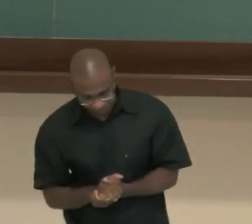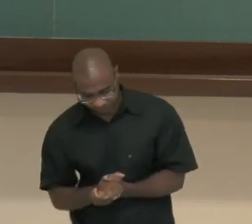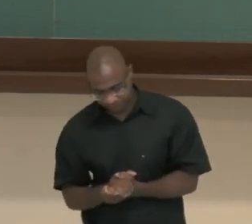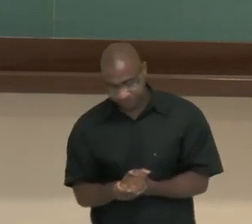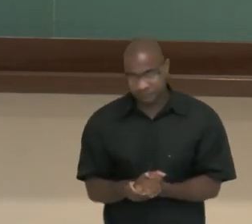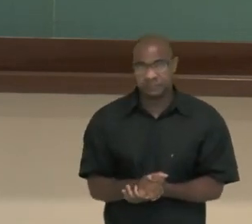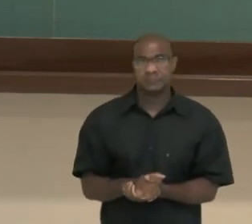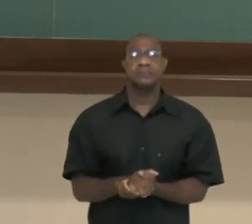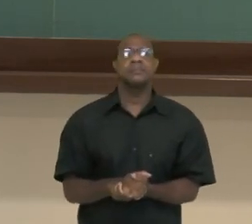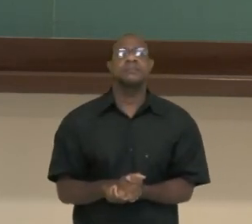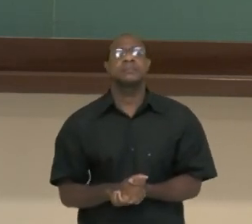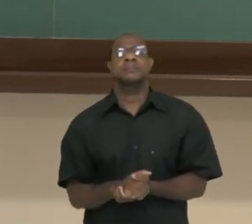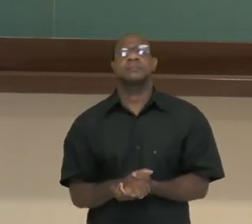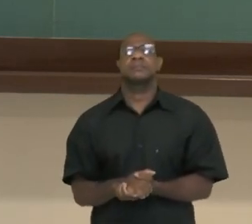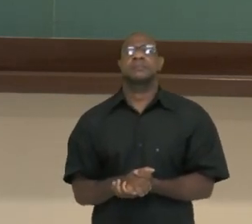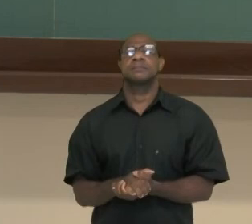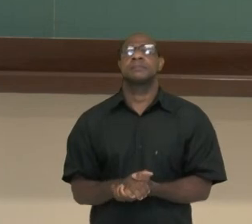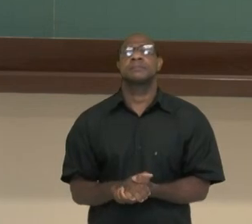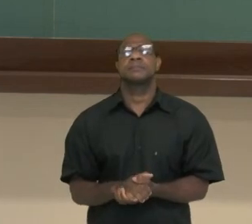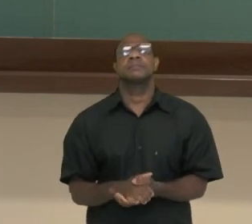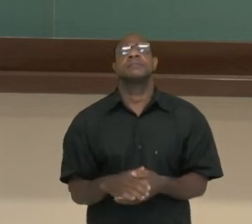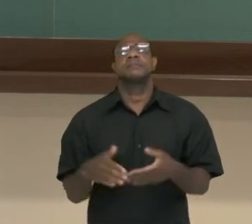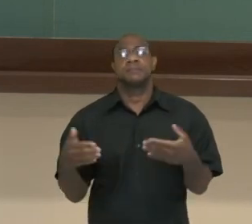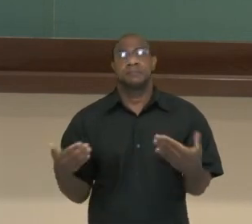indígena relevante para a formação da sociedade.